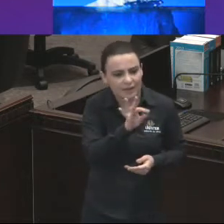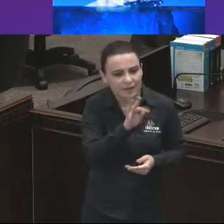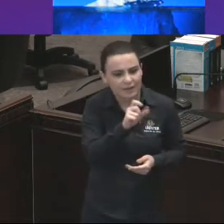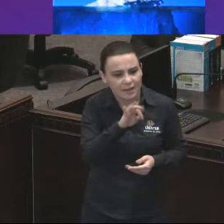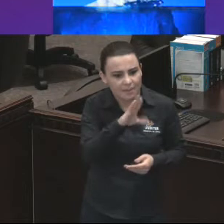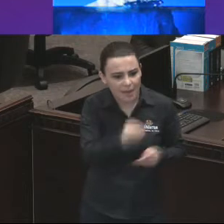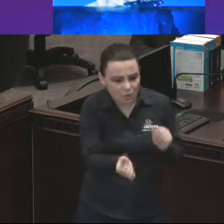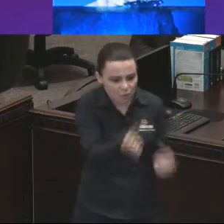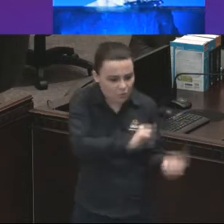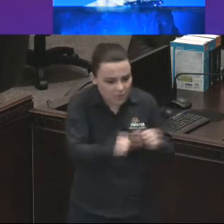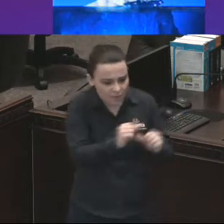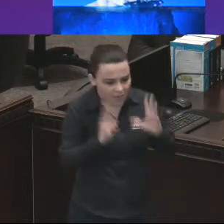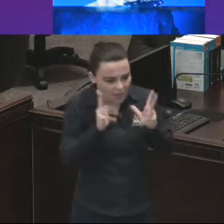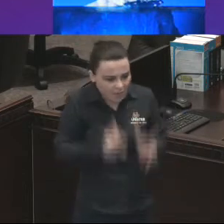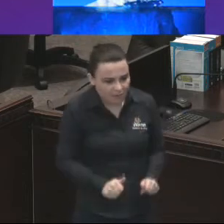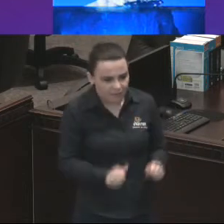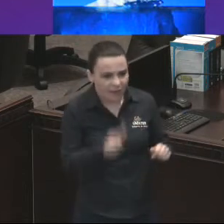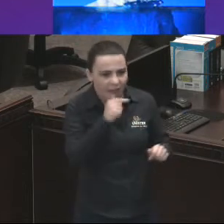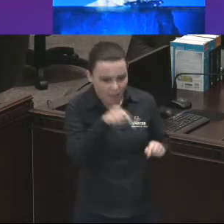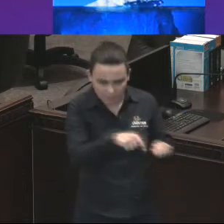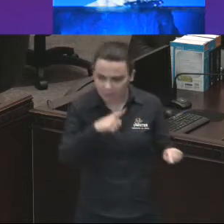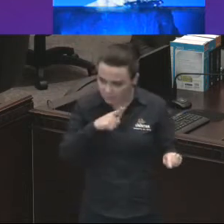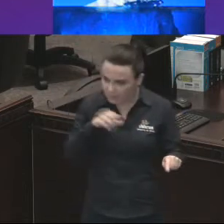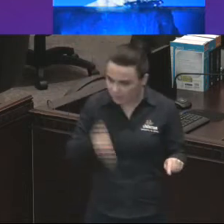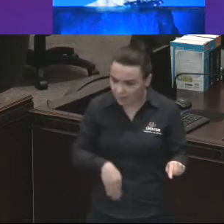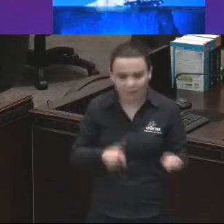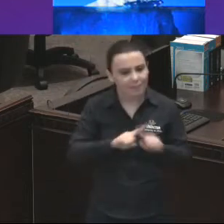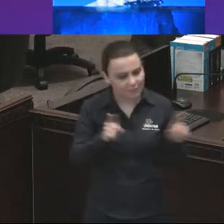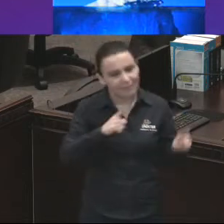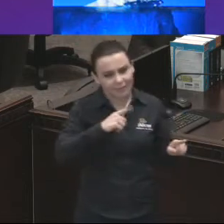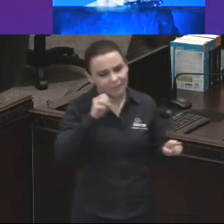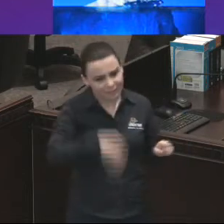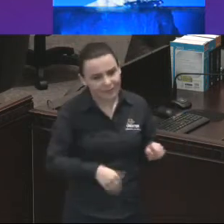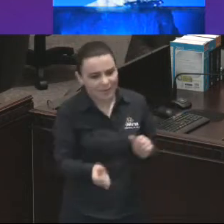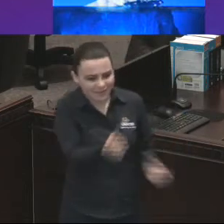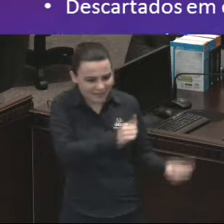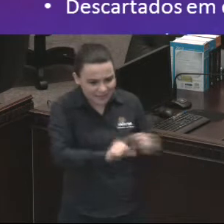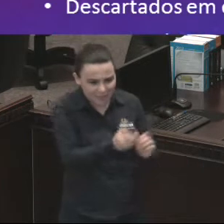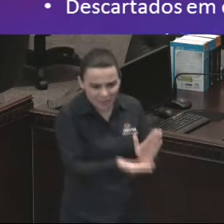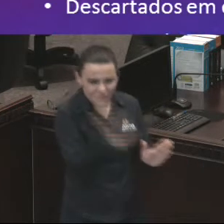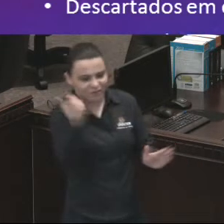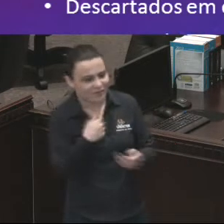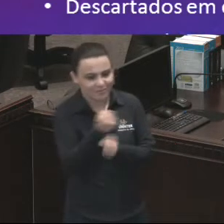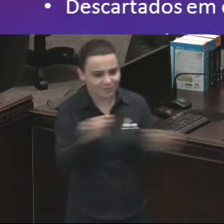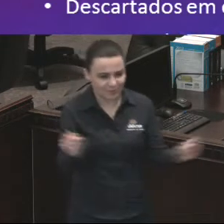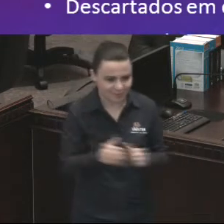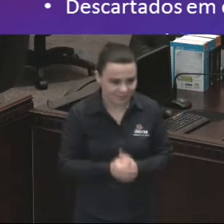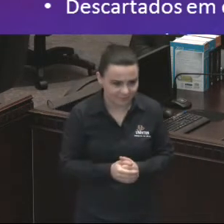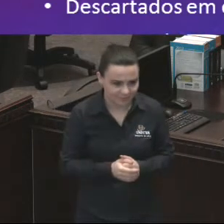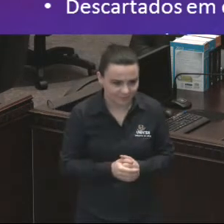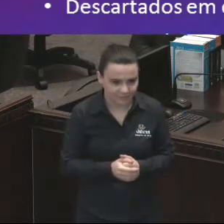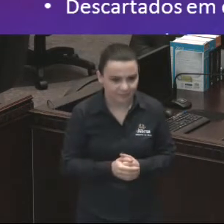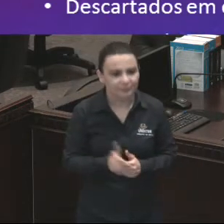ambiente. Então, é por isso que eu estou tentando mostrar para vocês, é só a ponta do iceberg. Então,